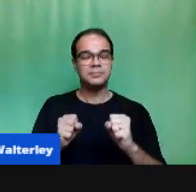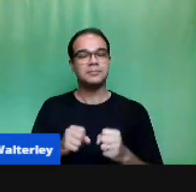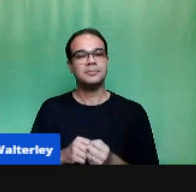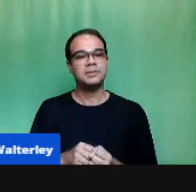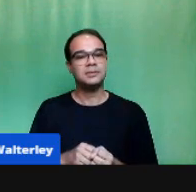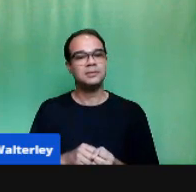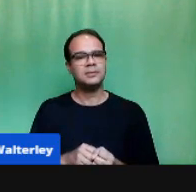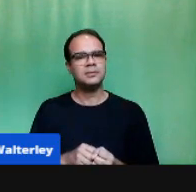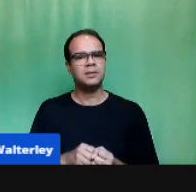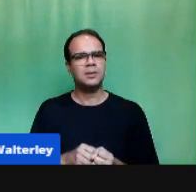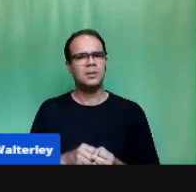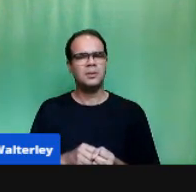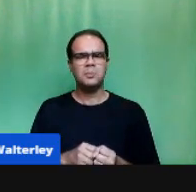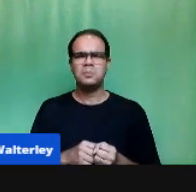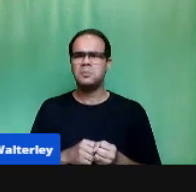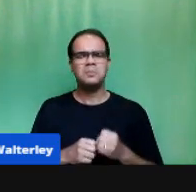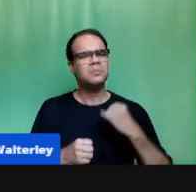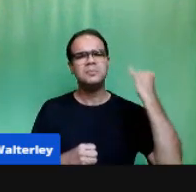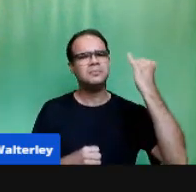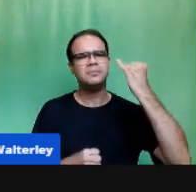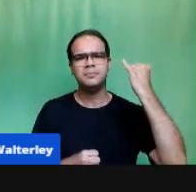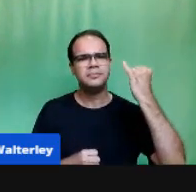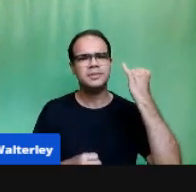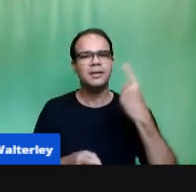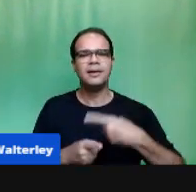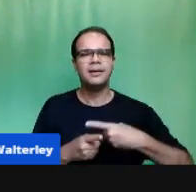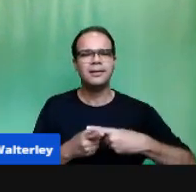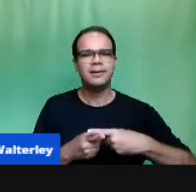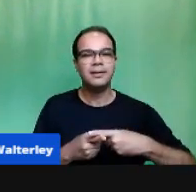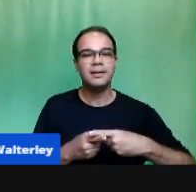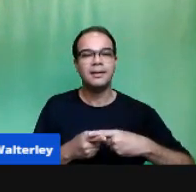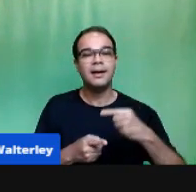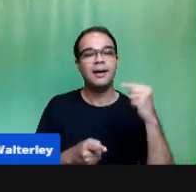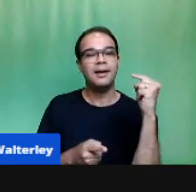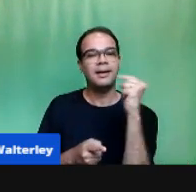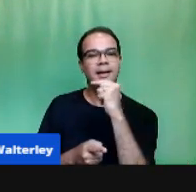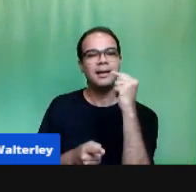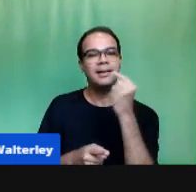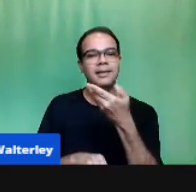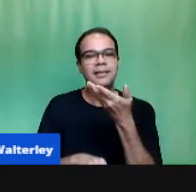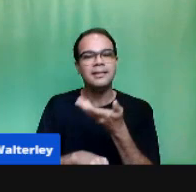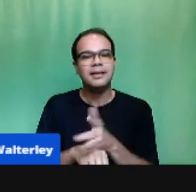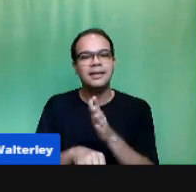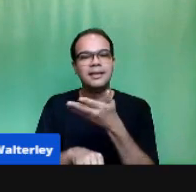a oralidade, né? Conhecendo palavras novas, né?